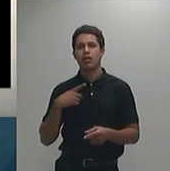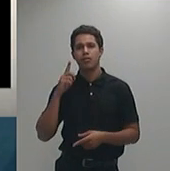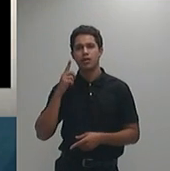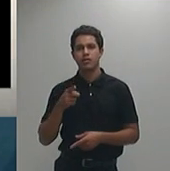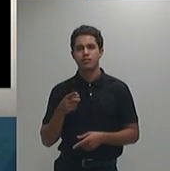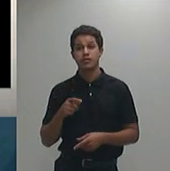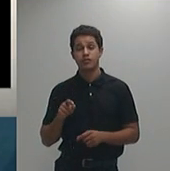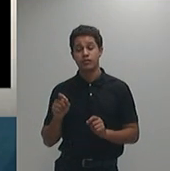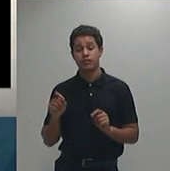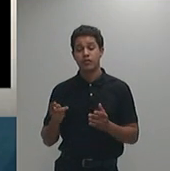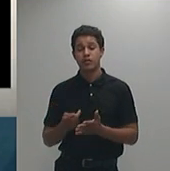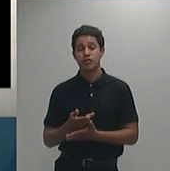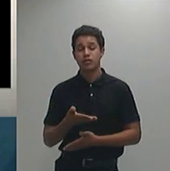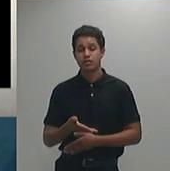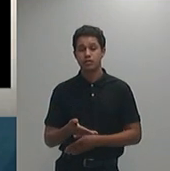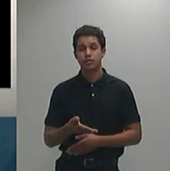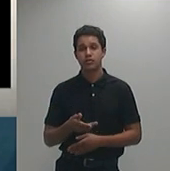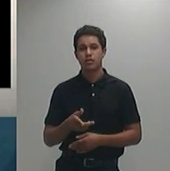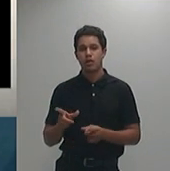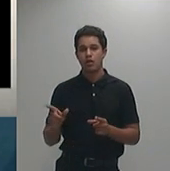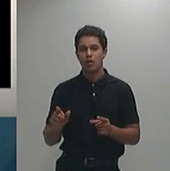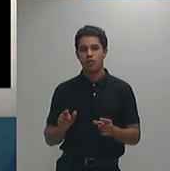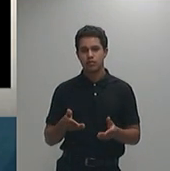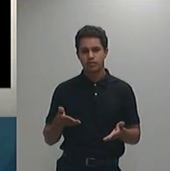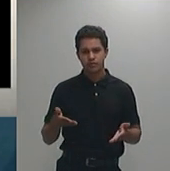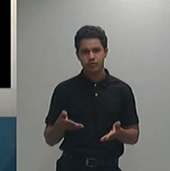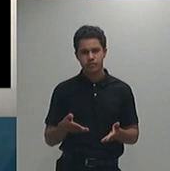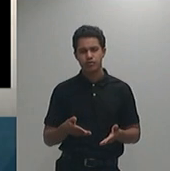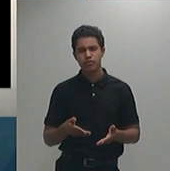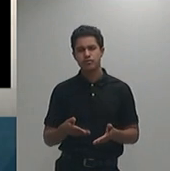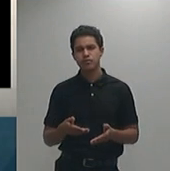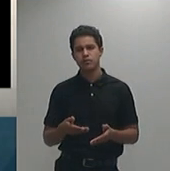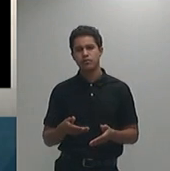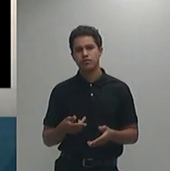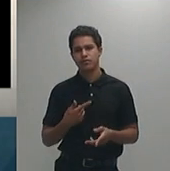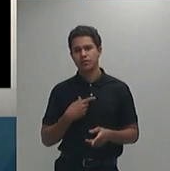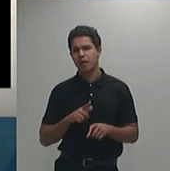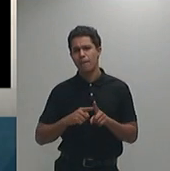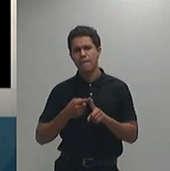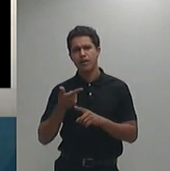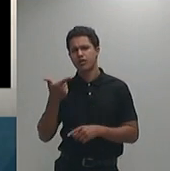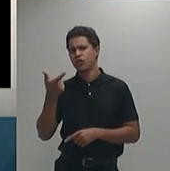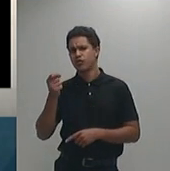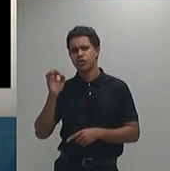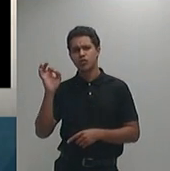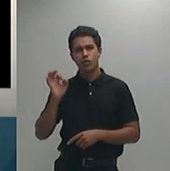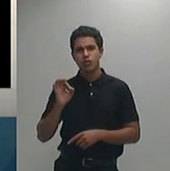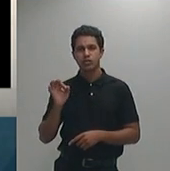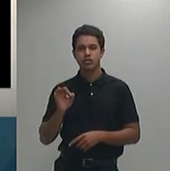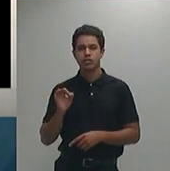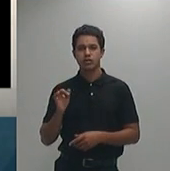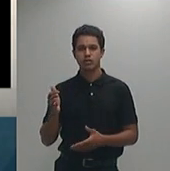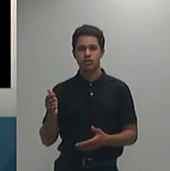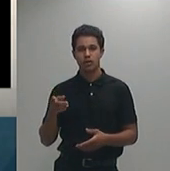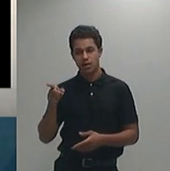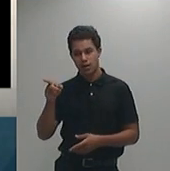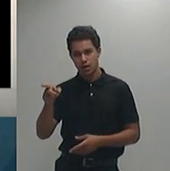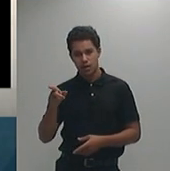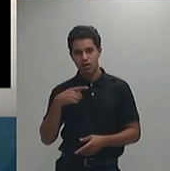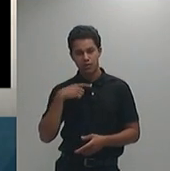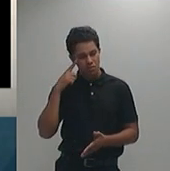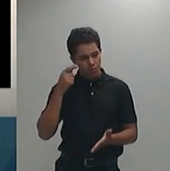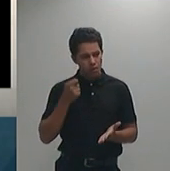que ocorreu no caso os minoritários aqui relevantes o bem de Deus para tem mais de vinte por cento do Capital foi ele que